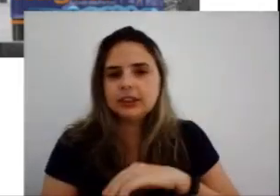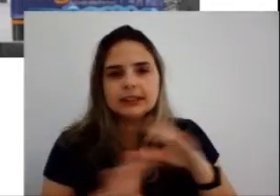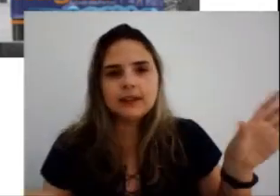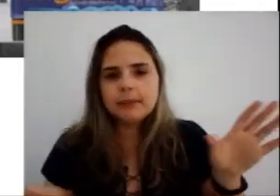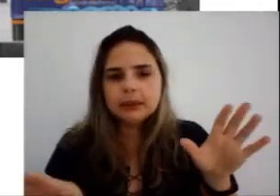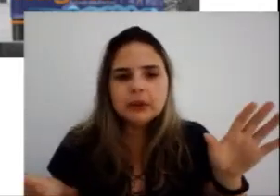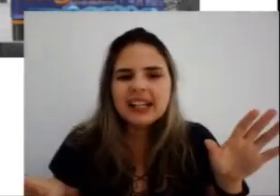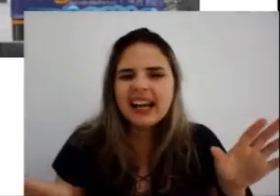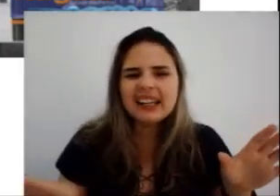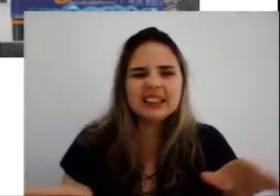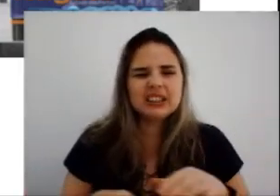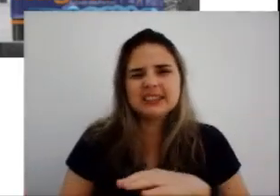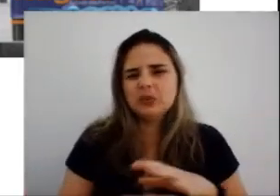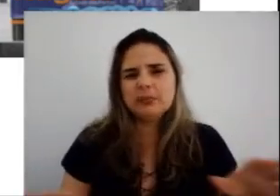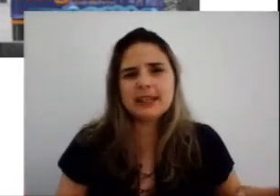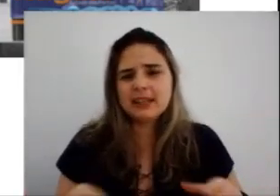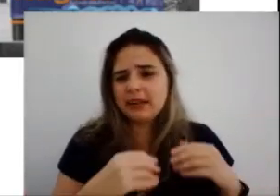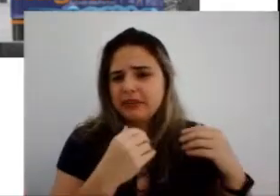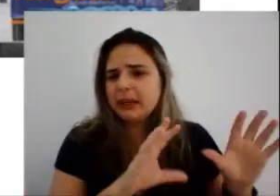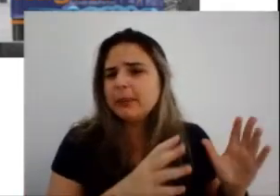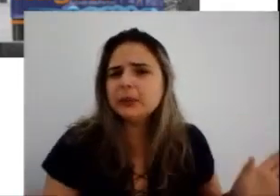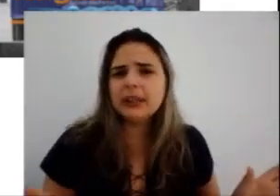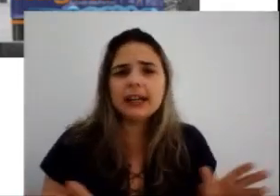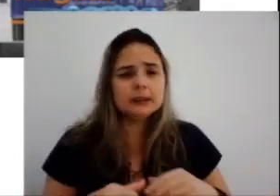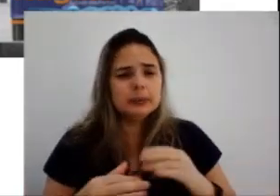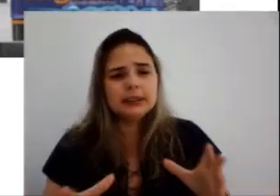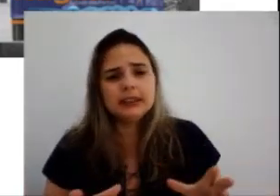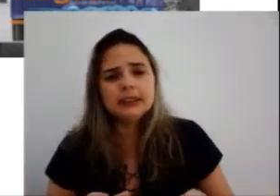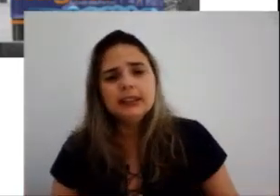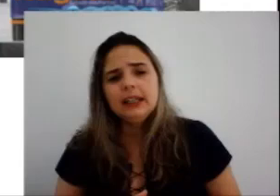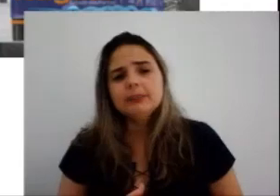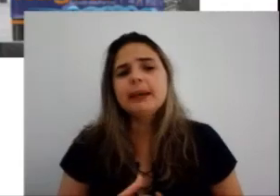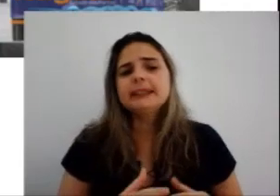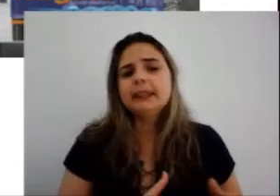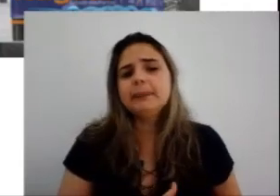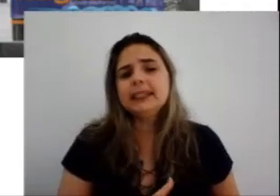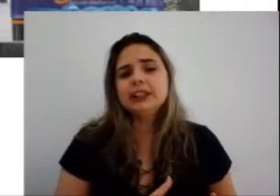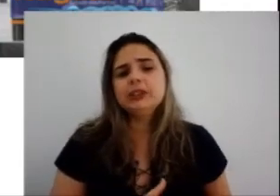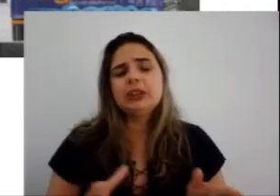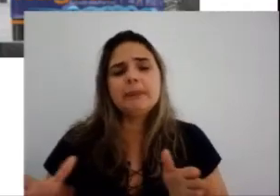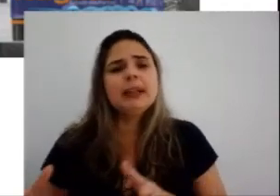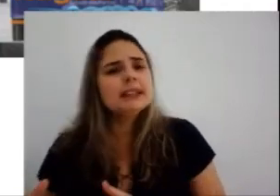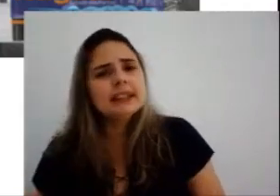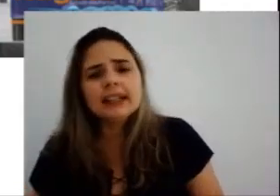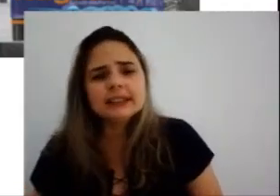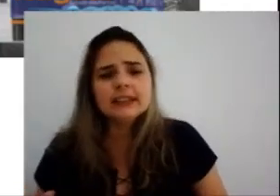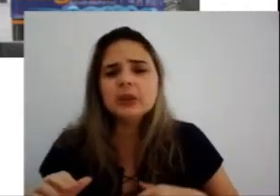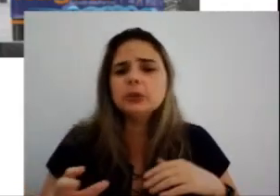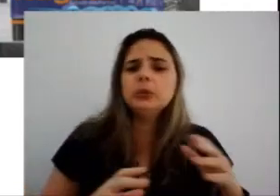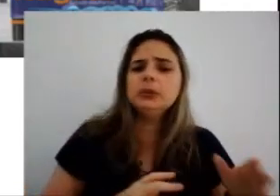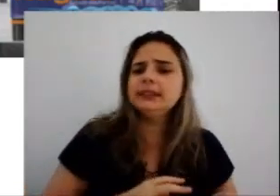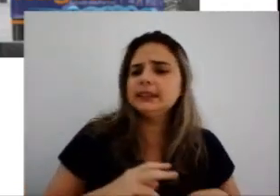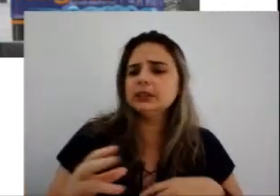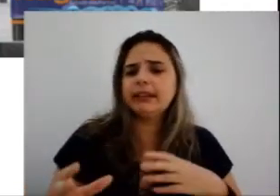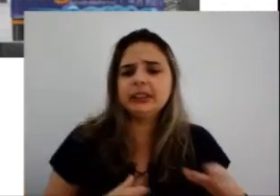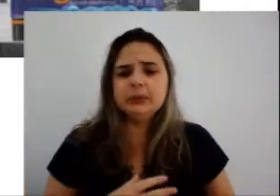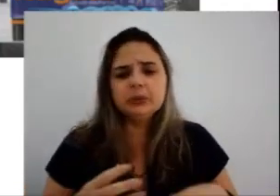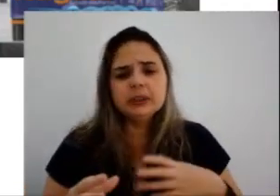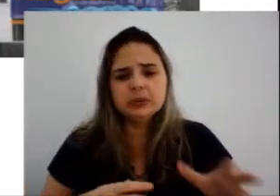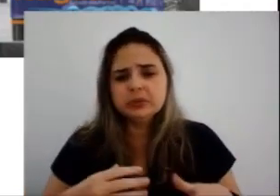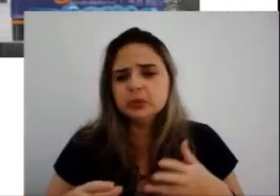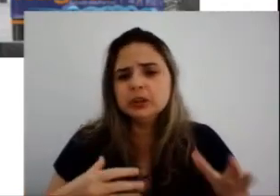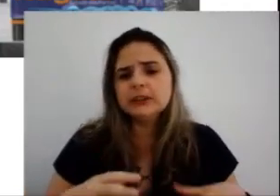1980, estação abandonada. A estação começa, ela fica abandonada porque passa a ter passageiros apenas até Santa Cruz, isso